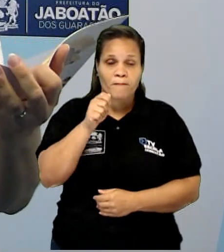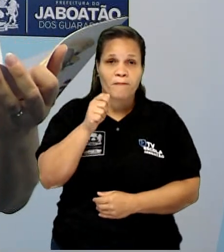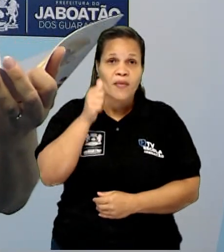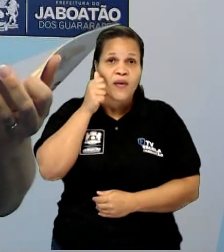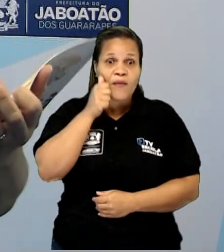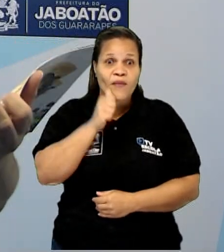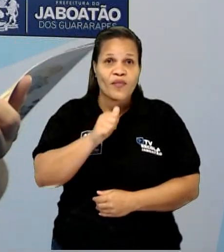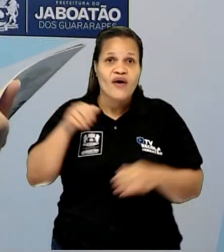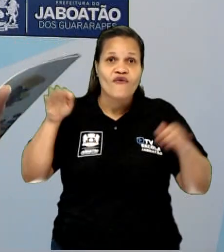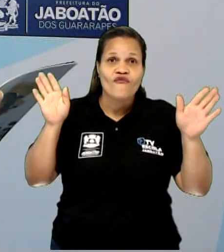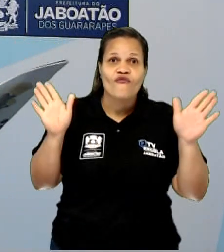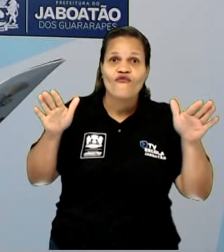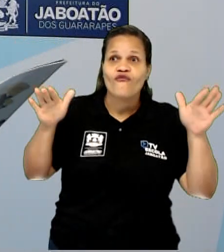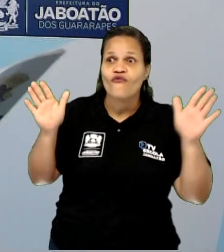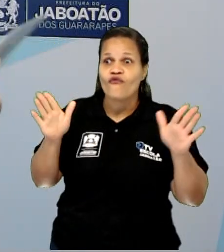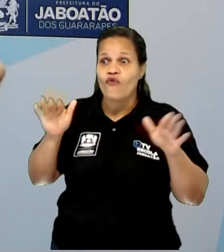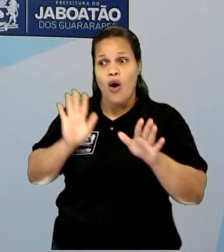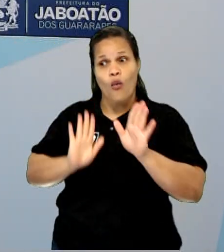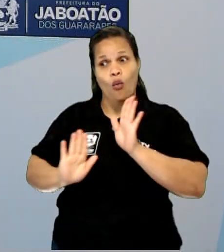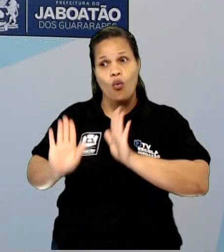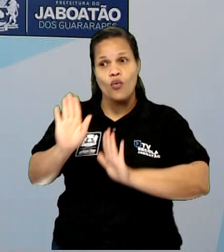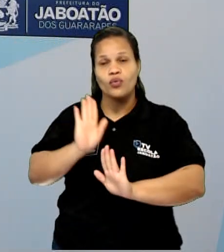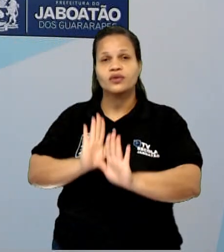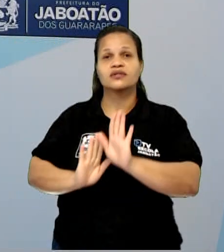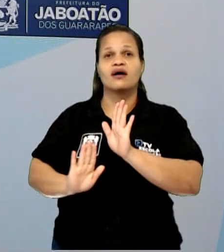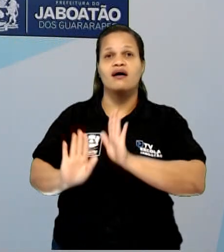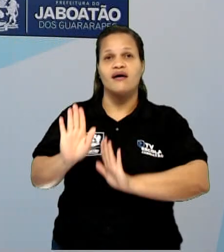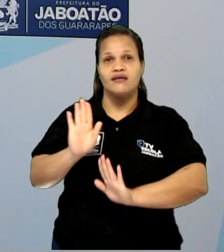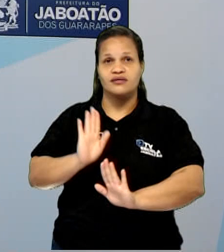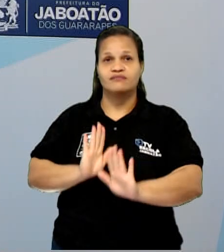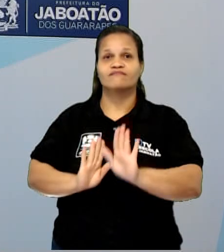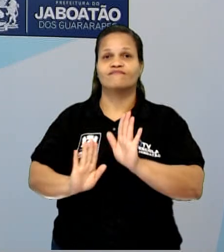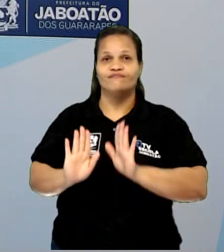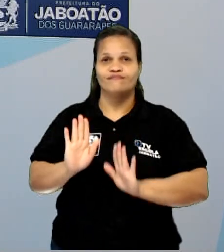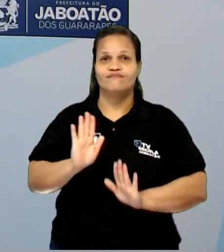brilhante, me disse: tome cuidado.